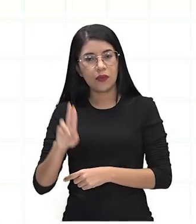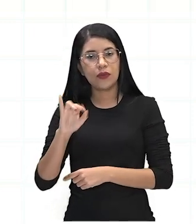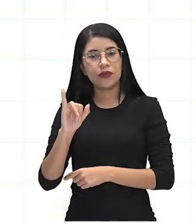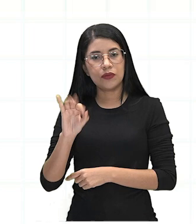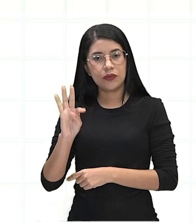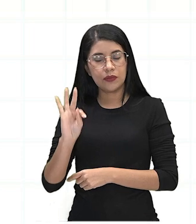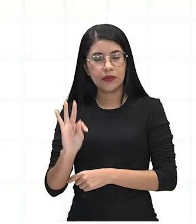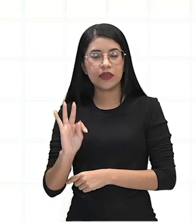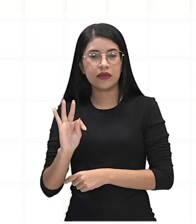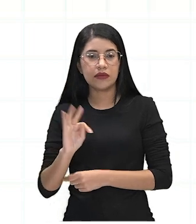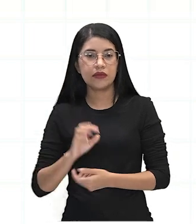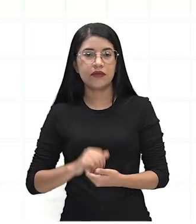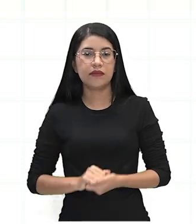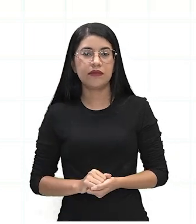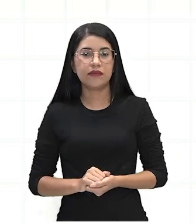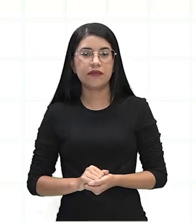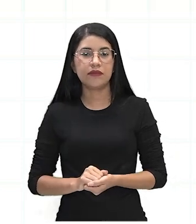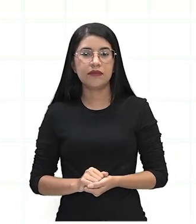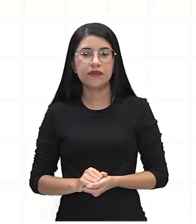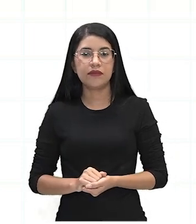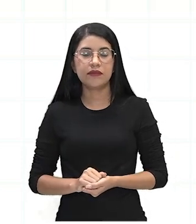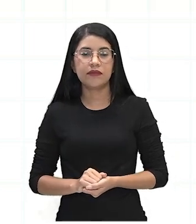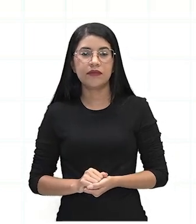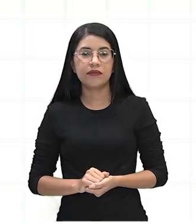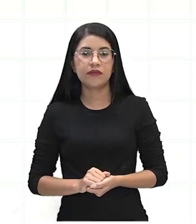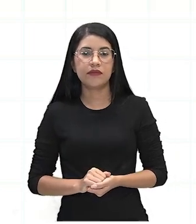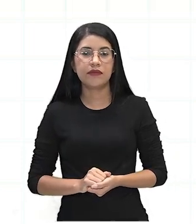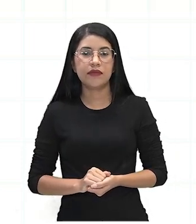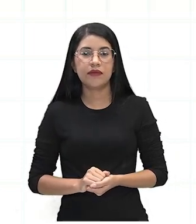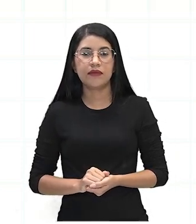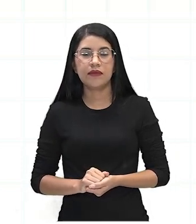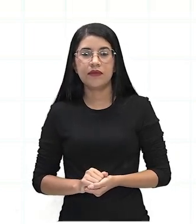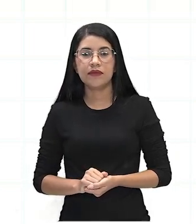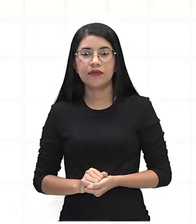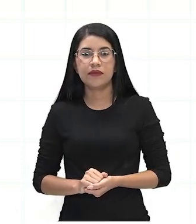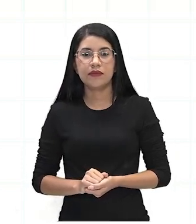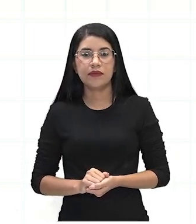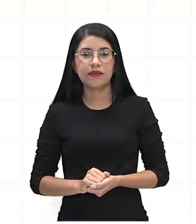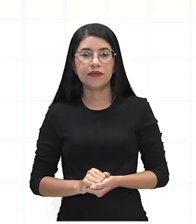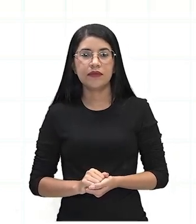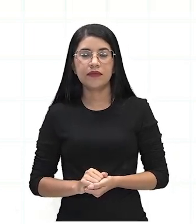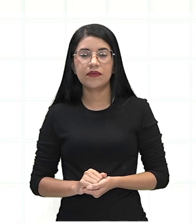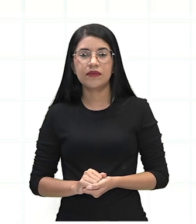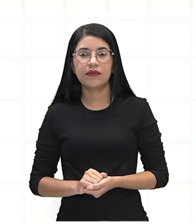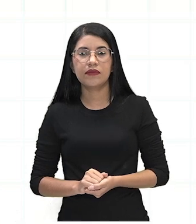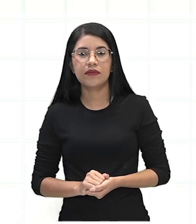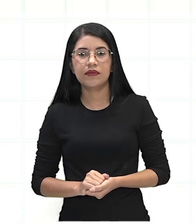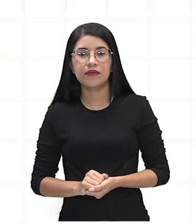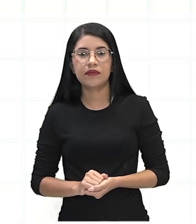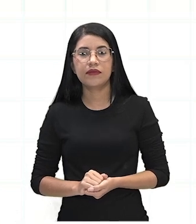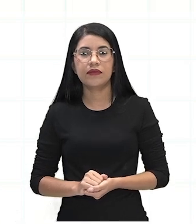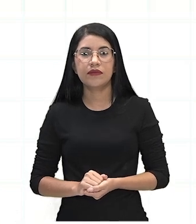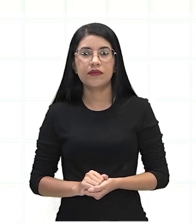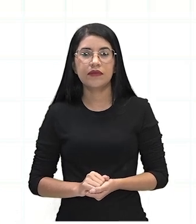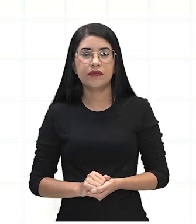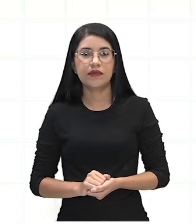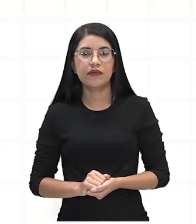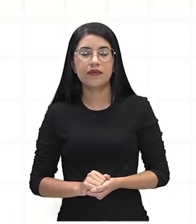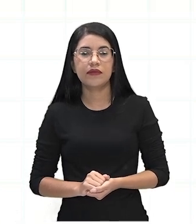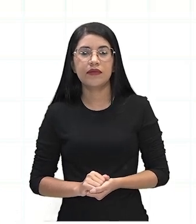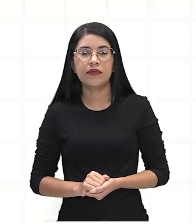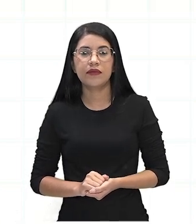a beautiful city, but it is hot. But it is hot, ok? But it is hot. Mas ela